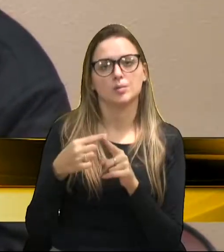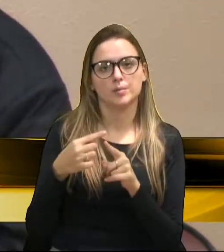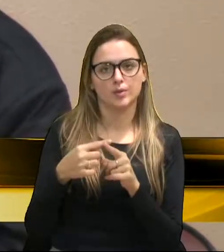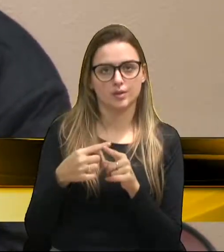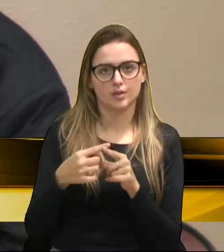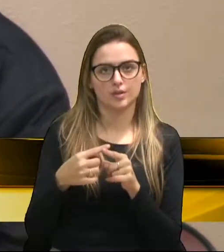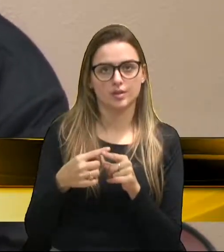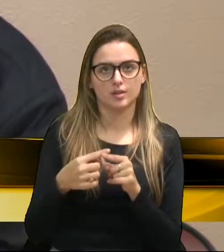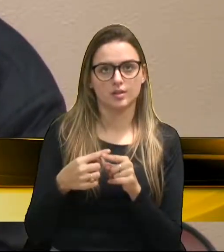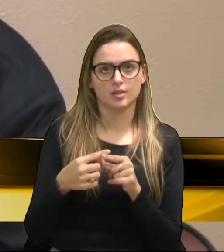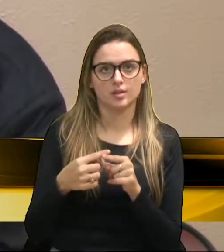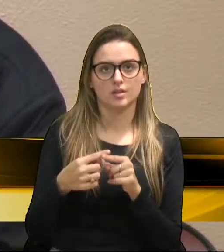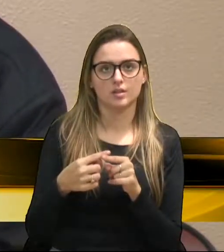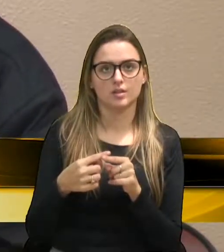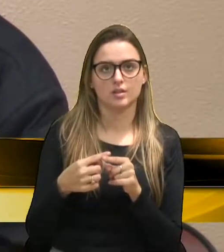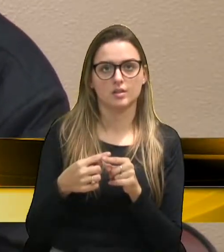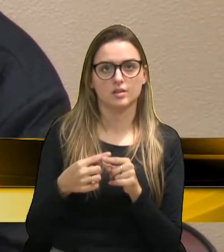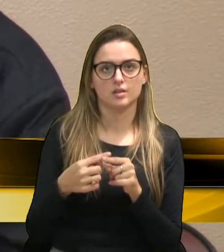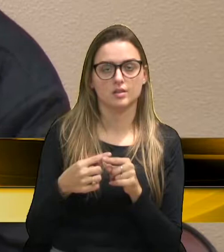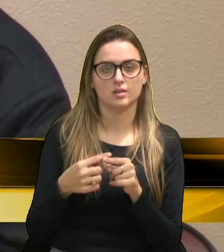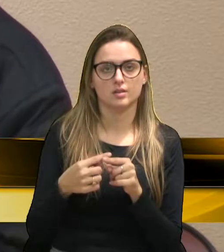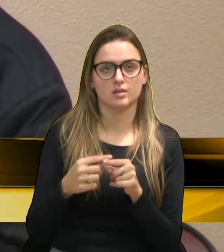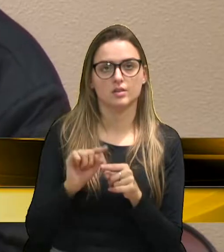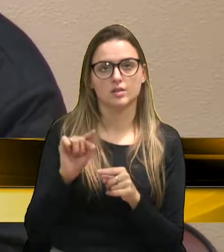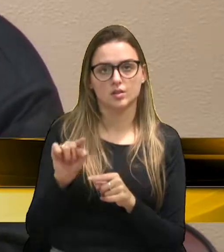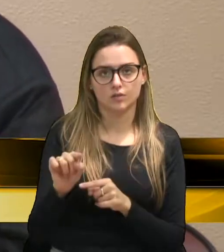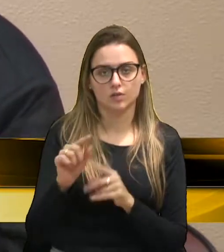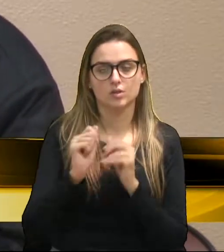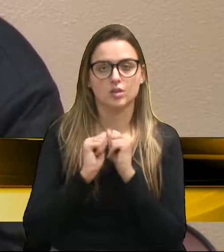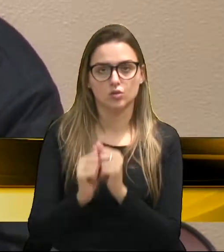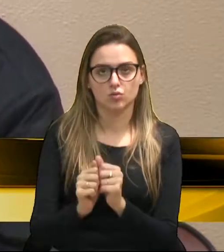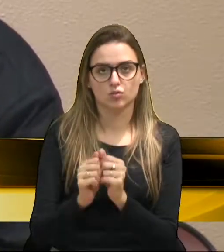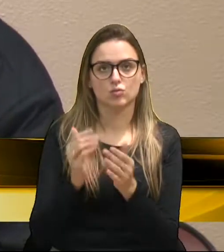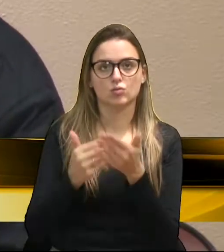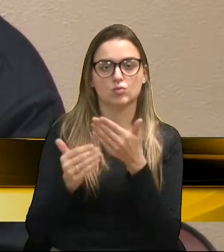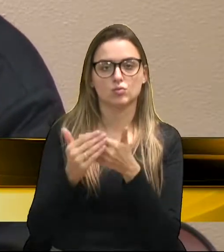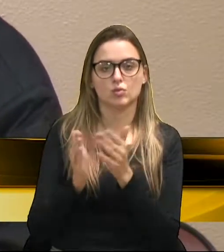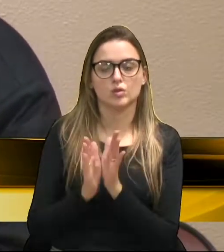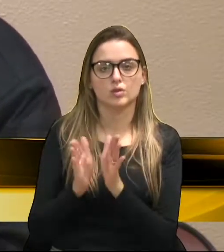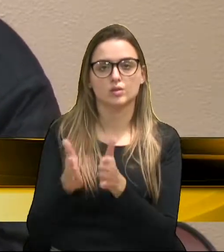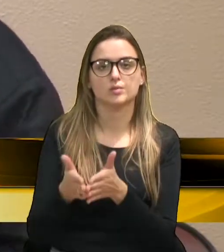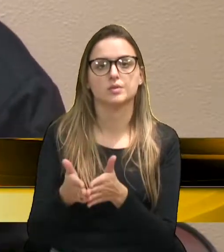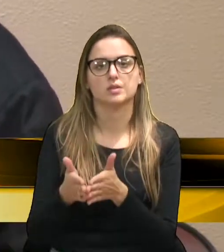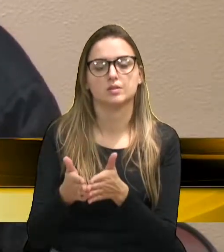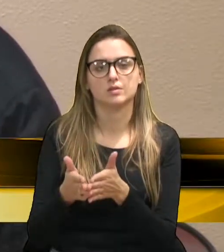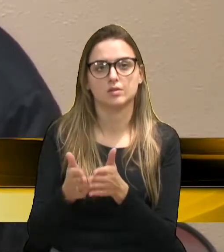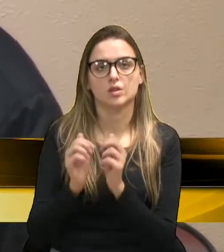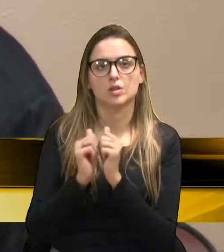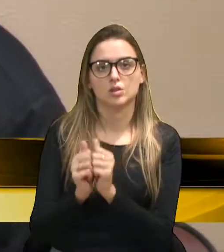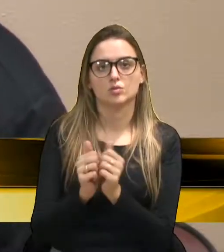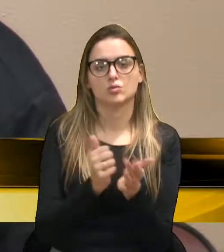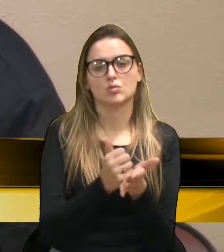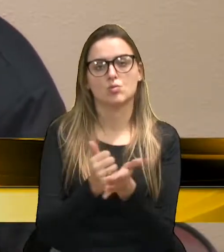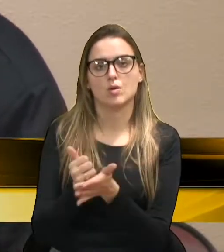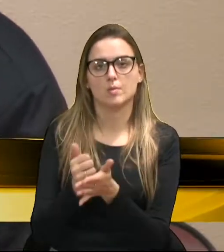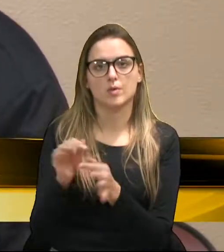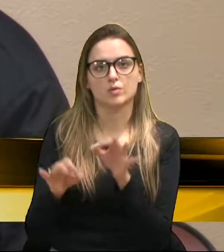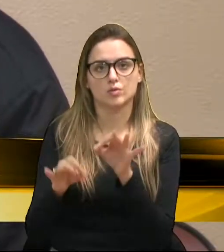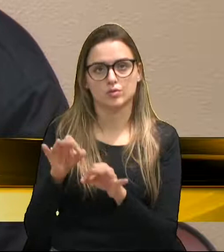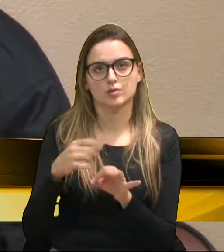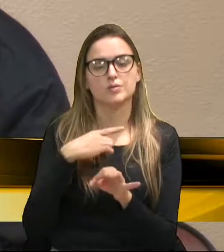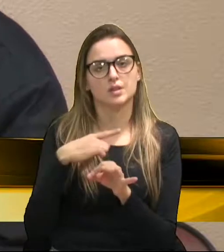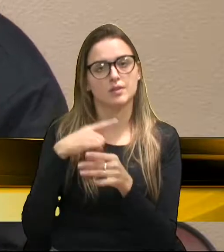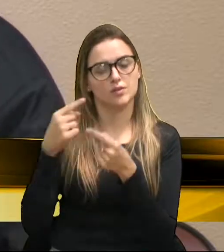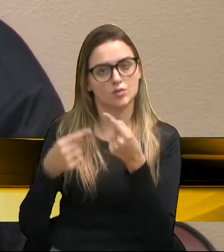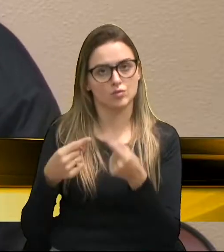isso, mesmo assim, Vossa Senhoria, com toda a comissão, juntamente com a assessoria, foi bem